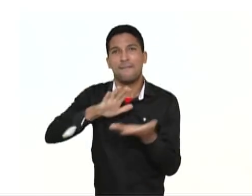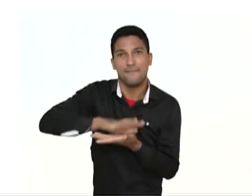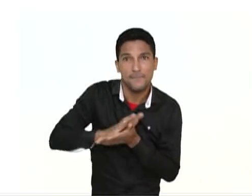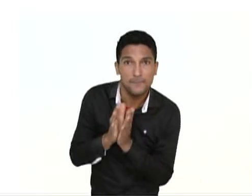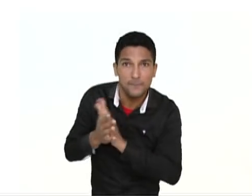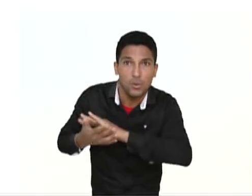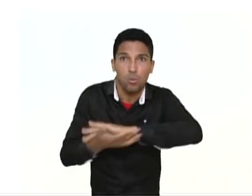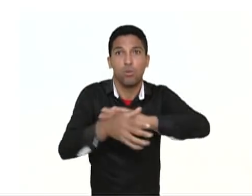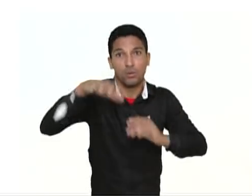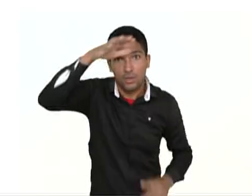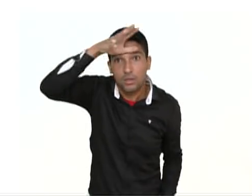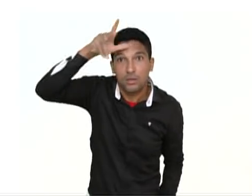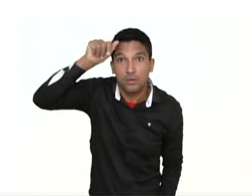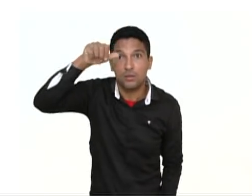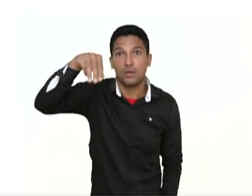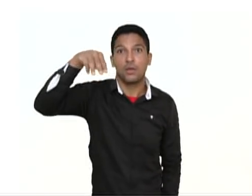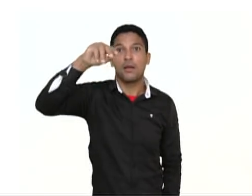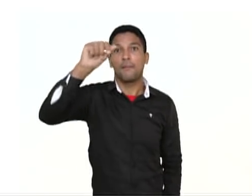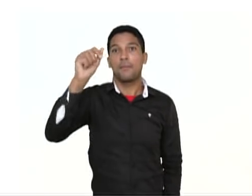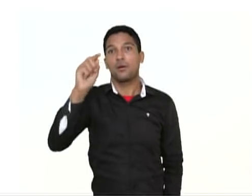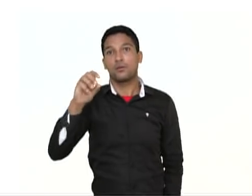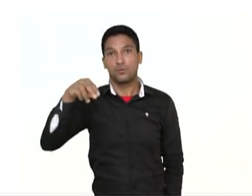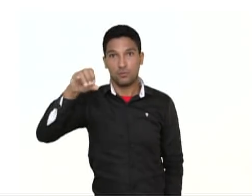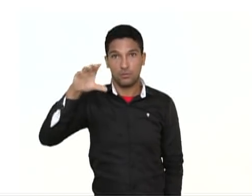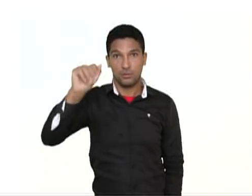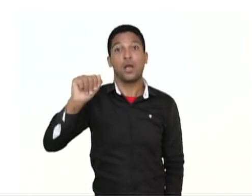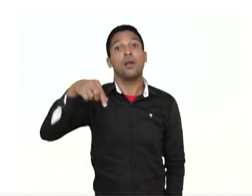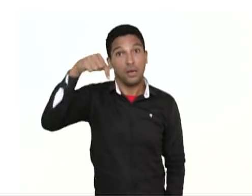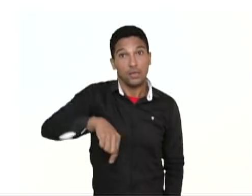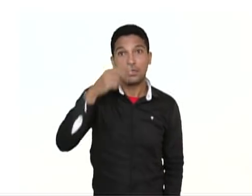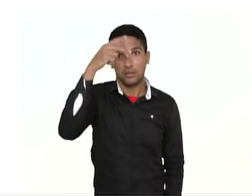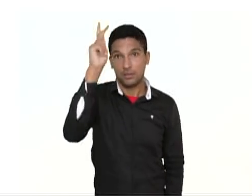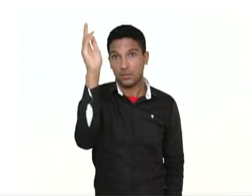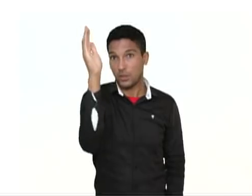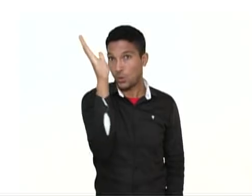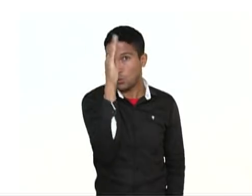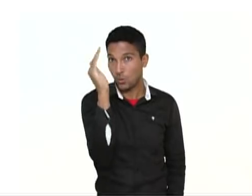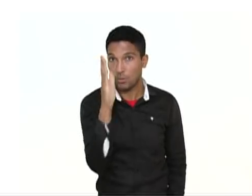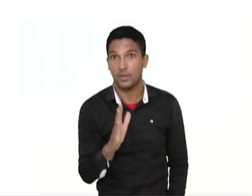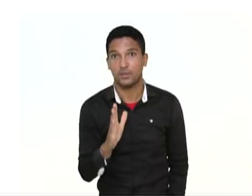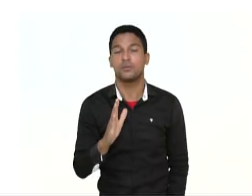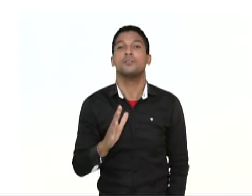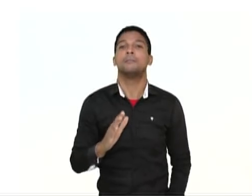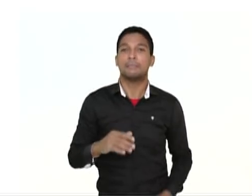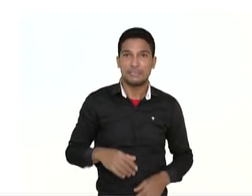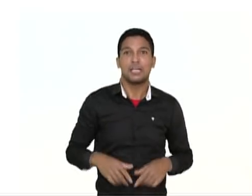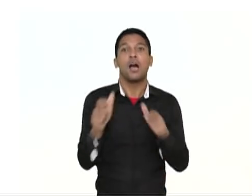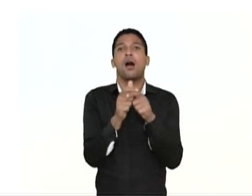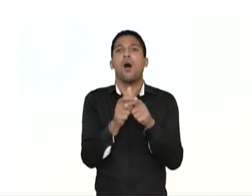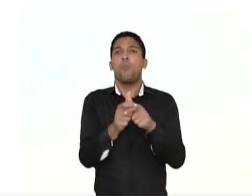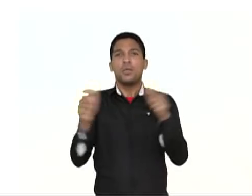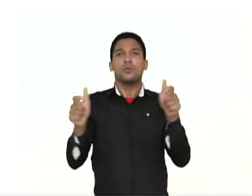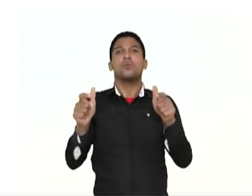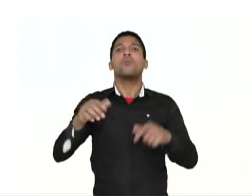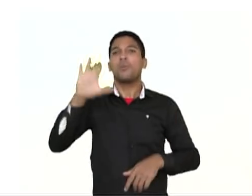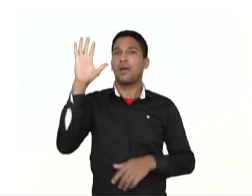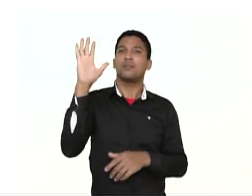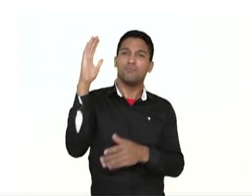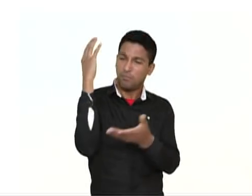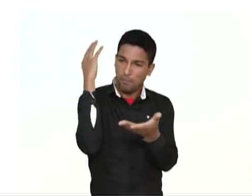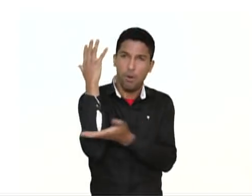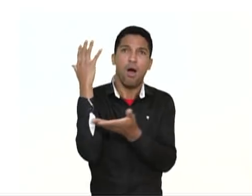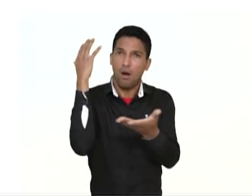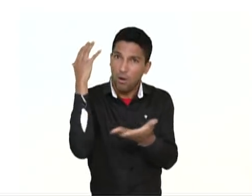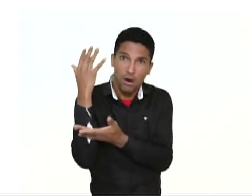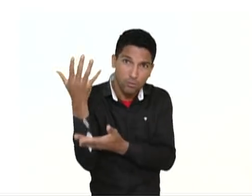floresta amazônica no Brasil. O desmatamento aumentou significativamente, de acordo com observadores. E